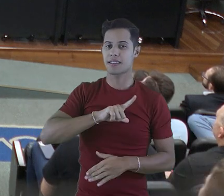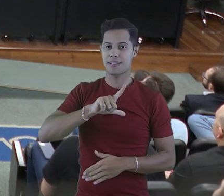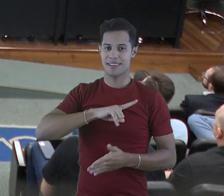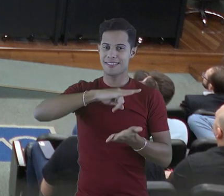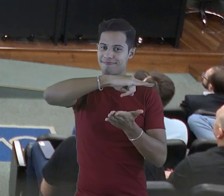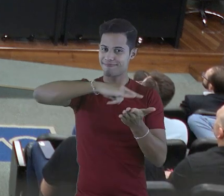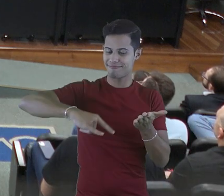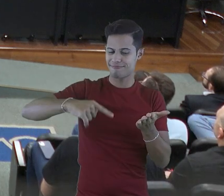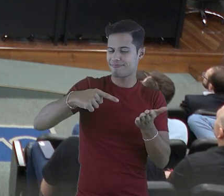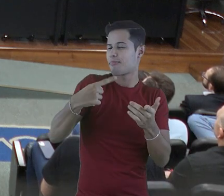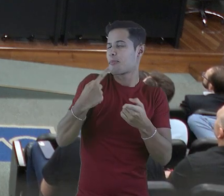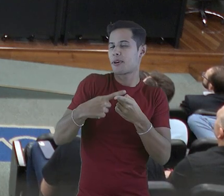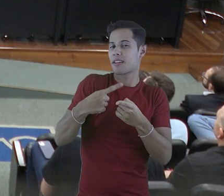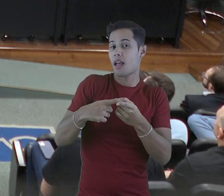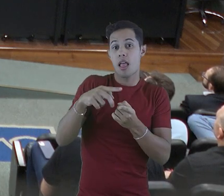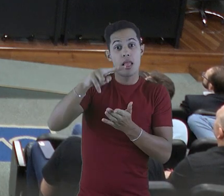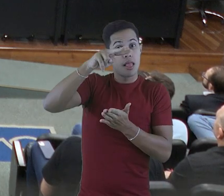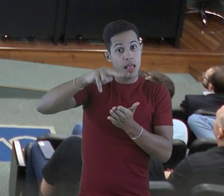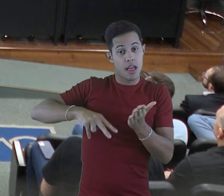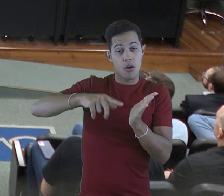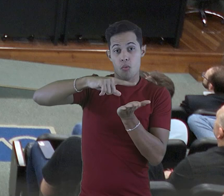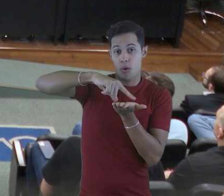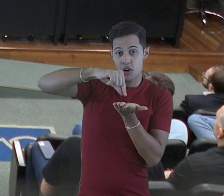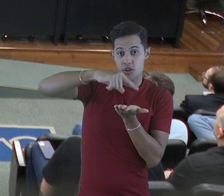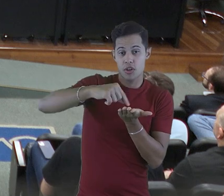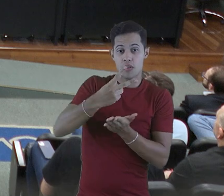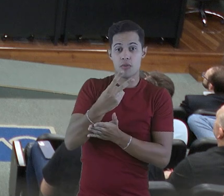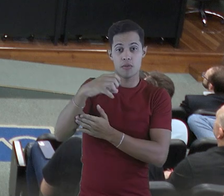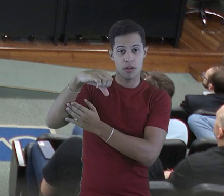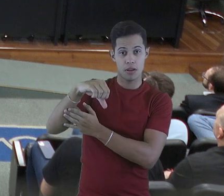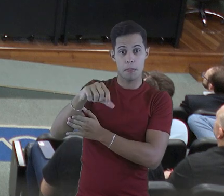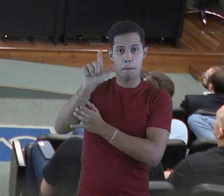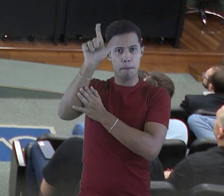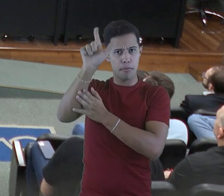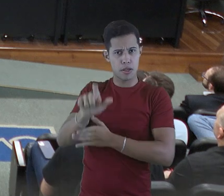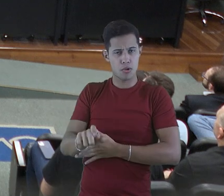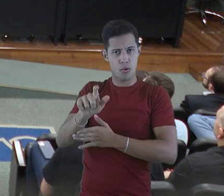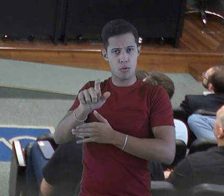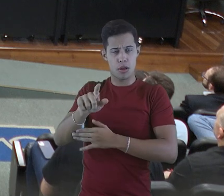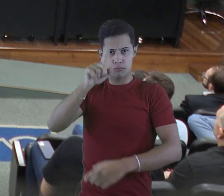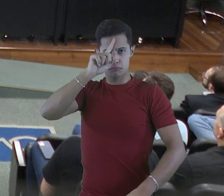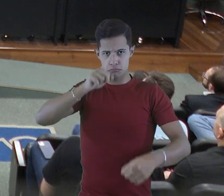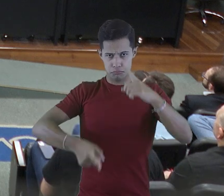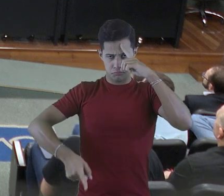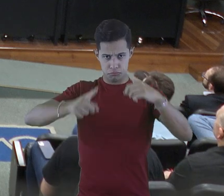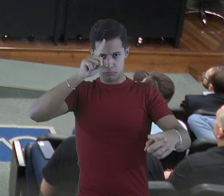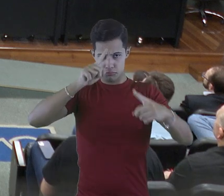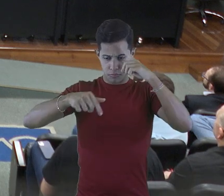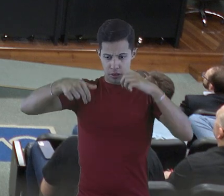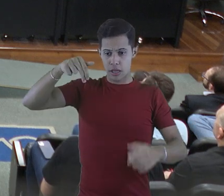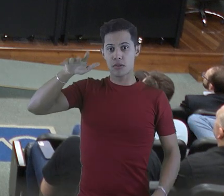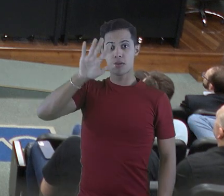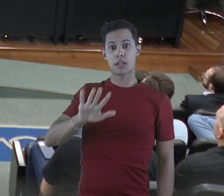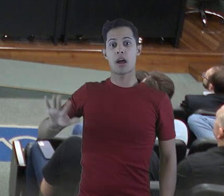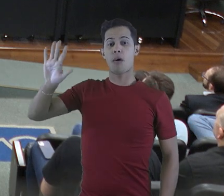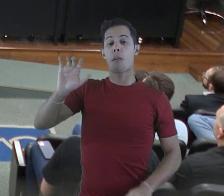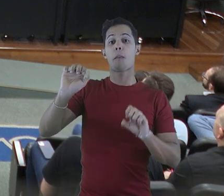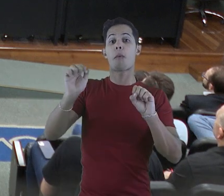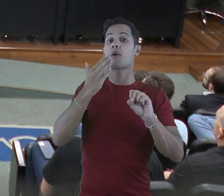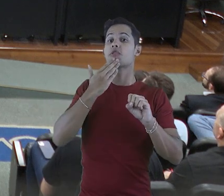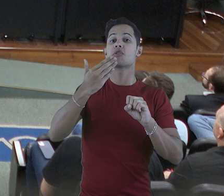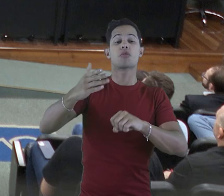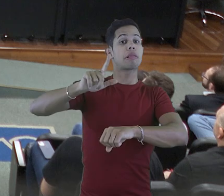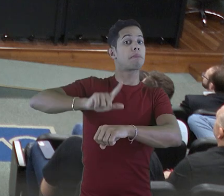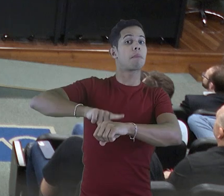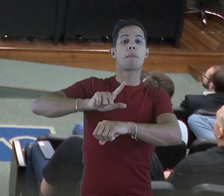autoridade nacional poderá solicitar a qualquer momento aos órgãos e entidades